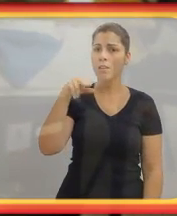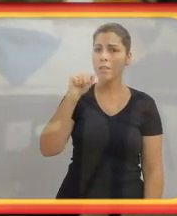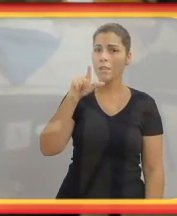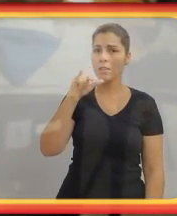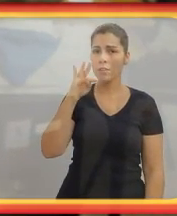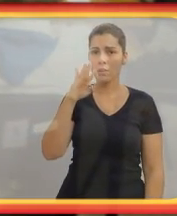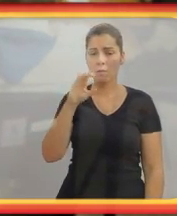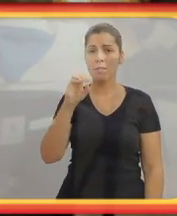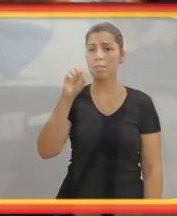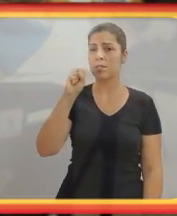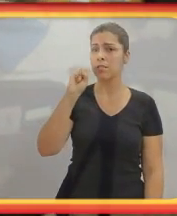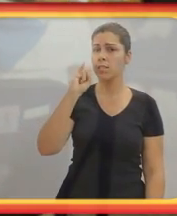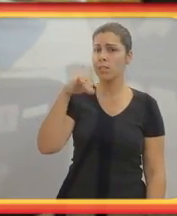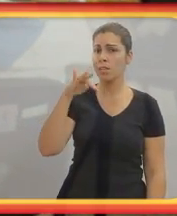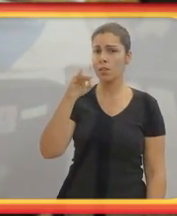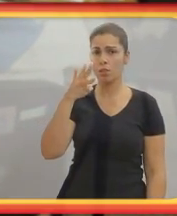método